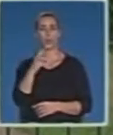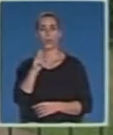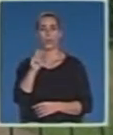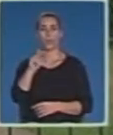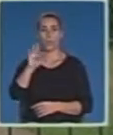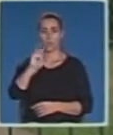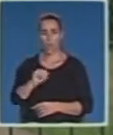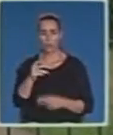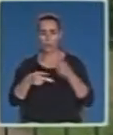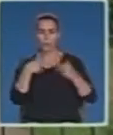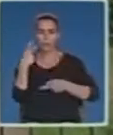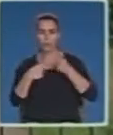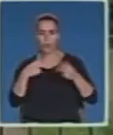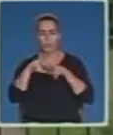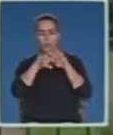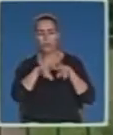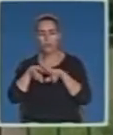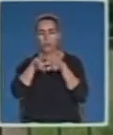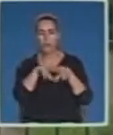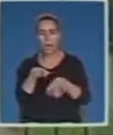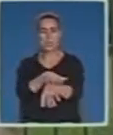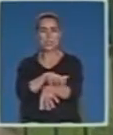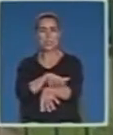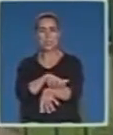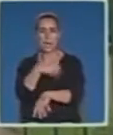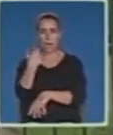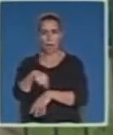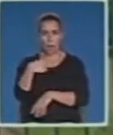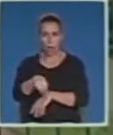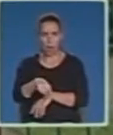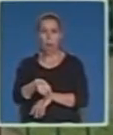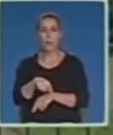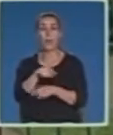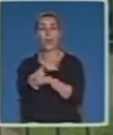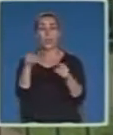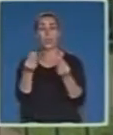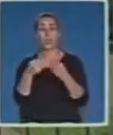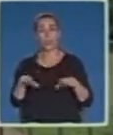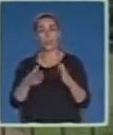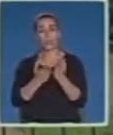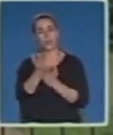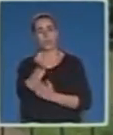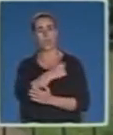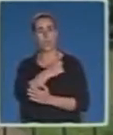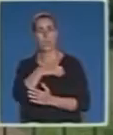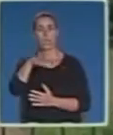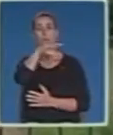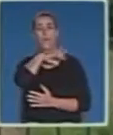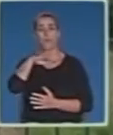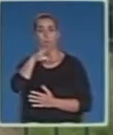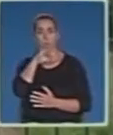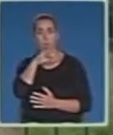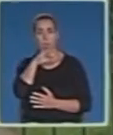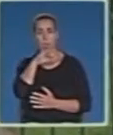foram avaliadas, foi diagnosticado a sarna, portanto essas crianças permaneceram em casa, os seus familiares encontram-se a